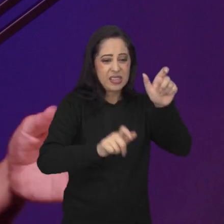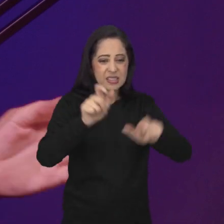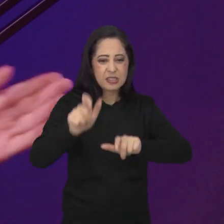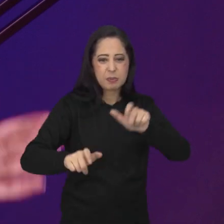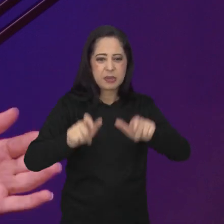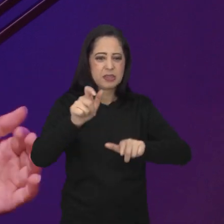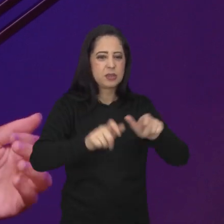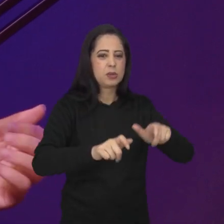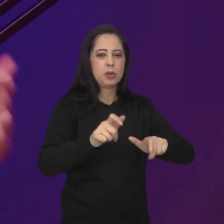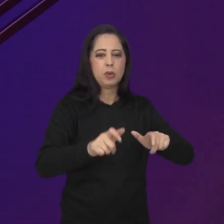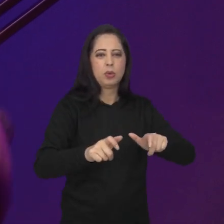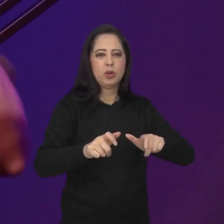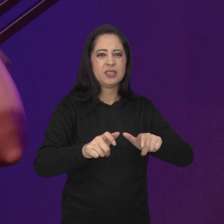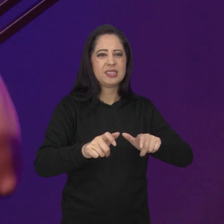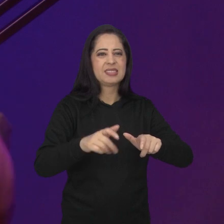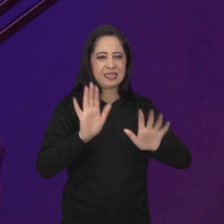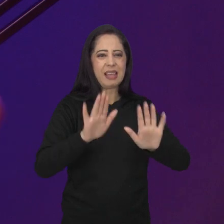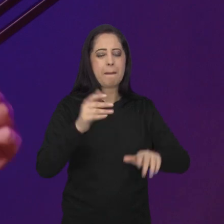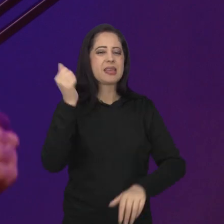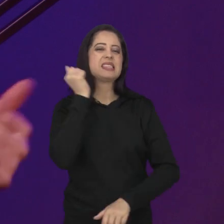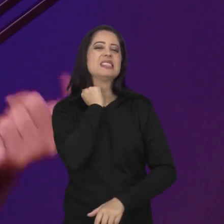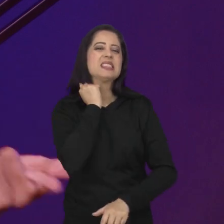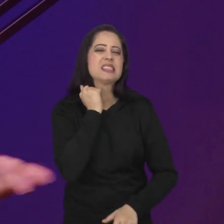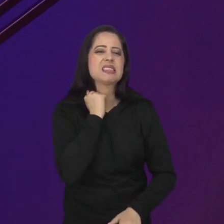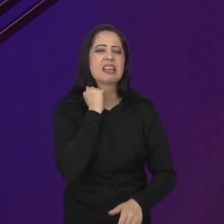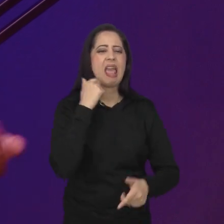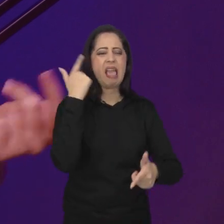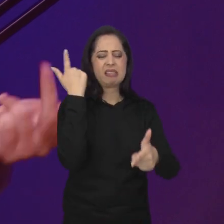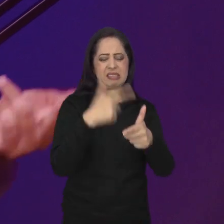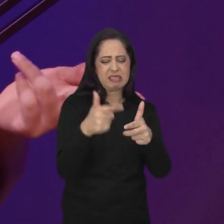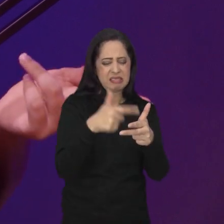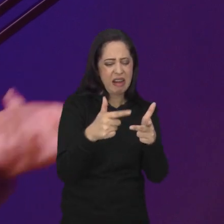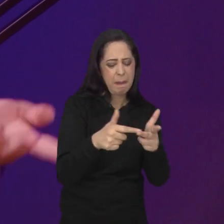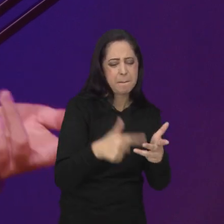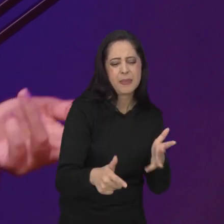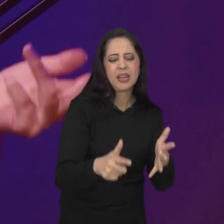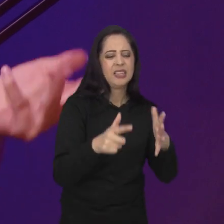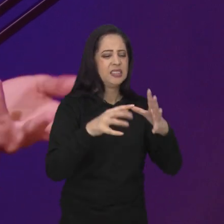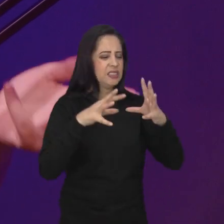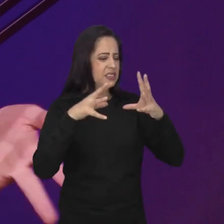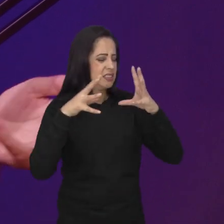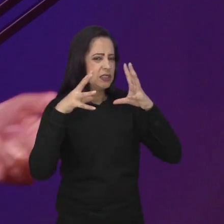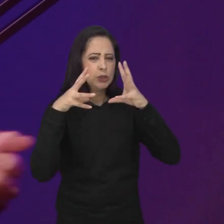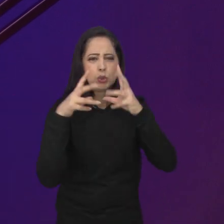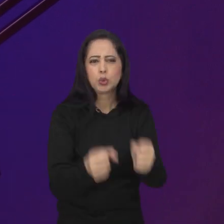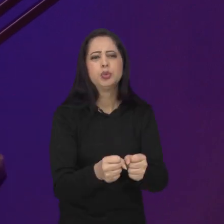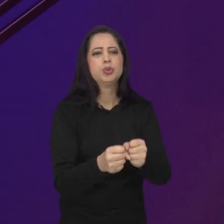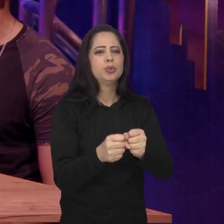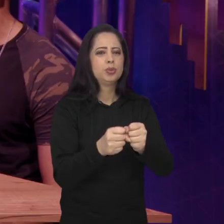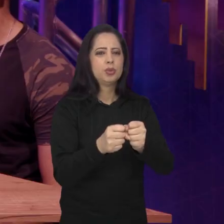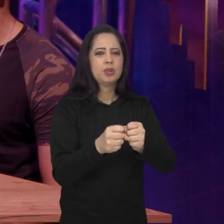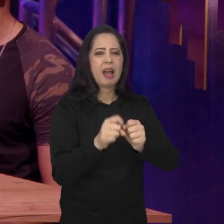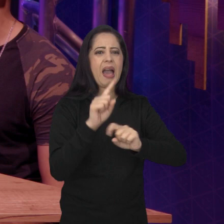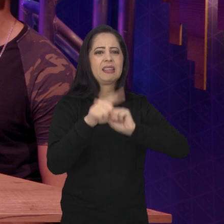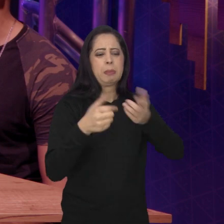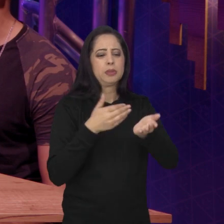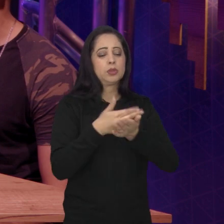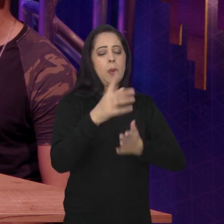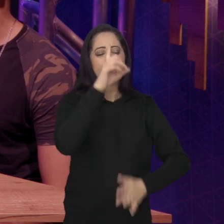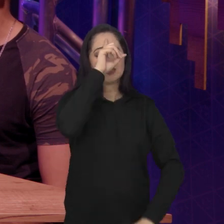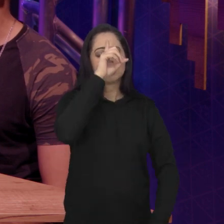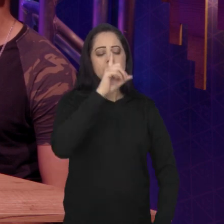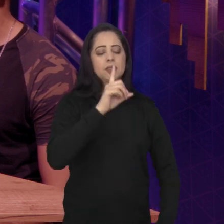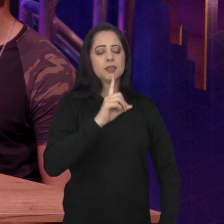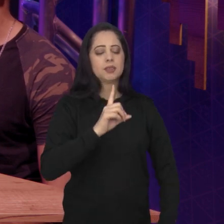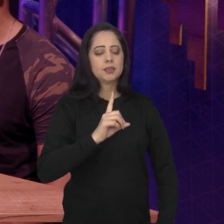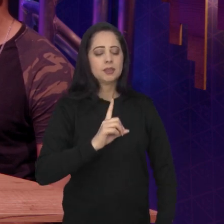depressão, não passam por uma vida assim de muito estresse, de muito cansaço, de burnout e várias outras coisas. Então,